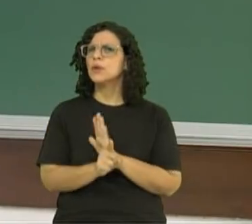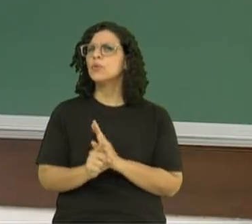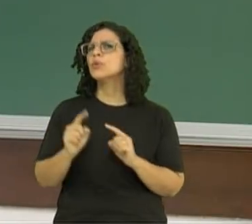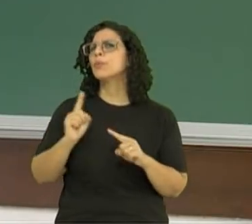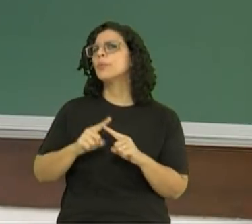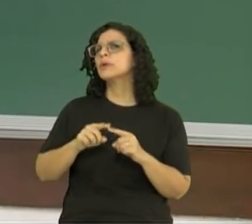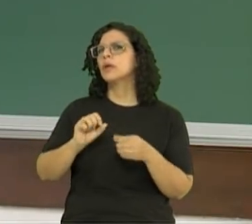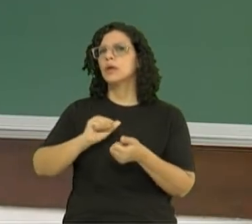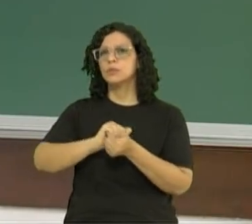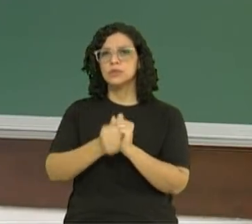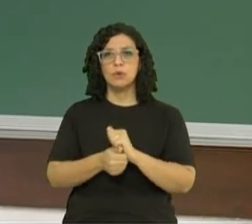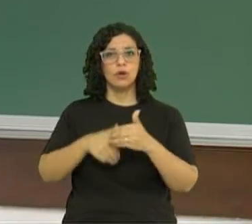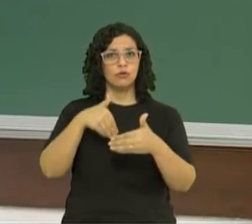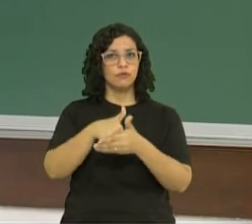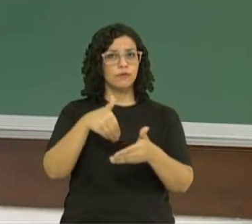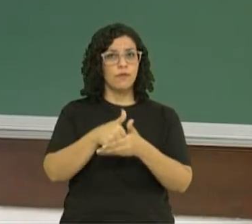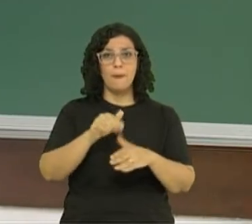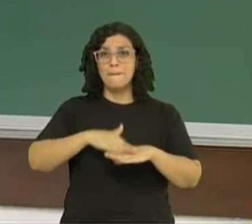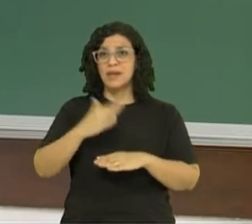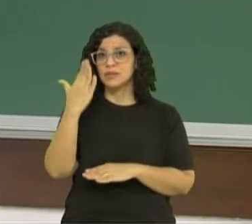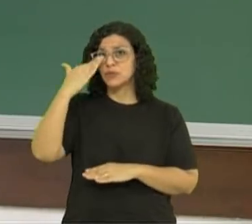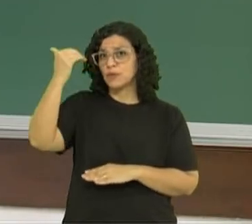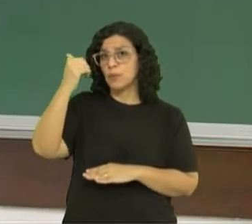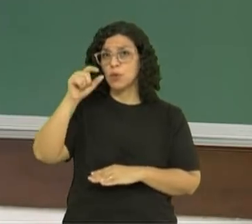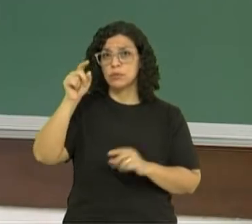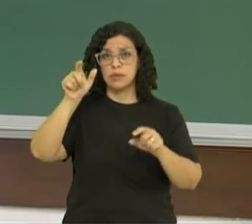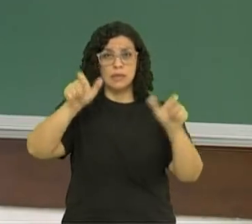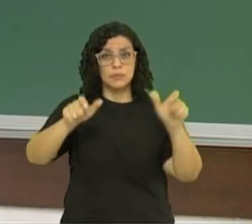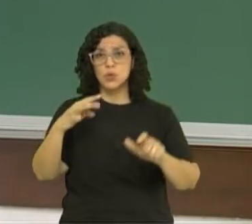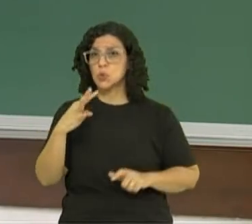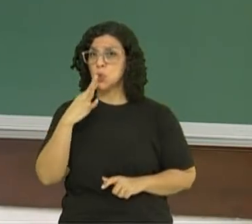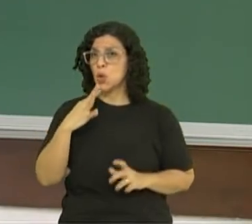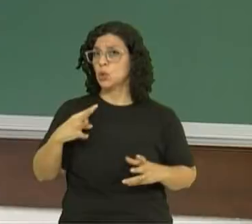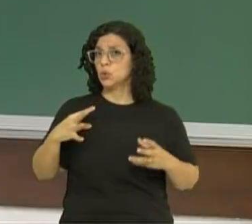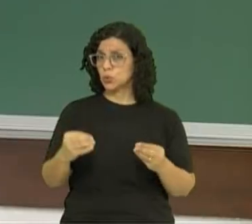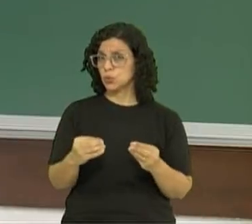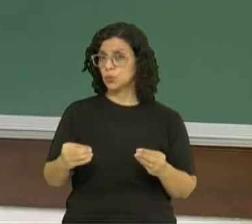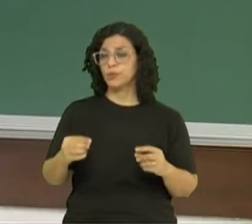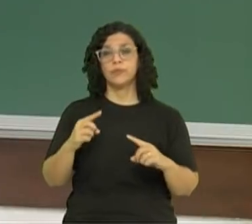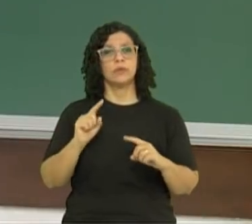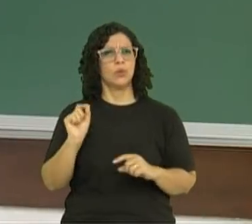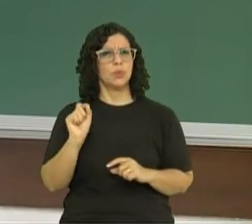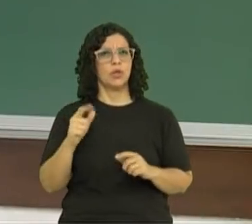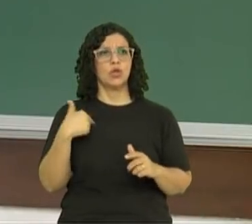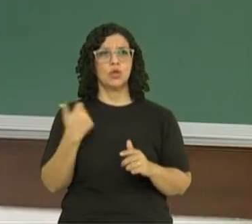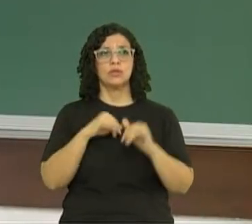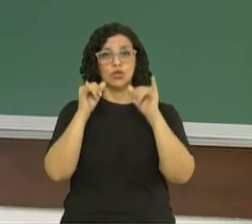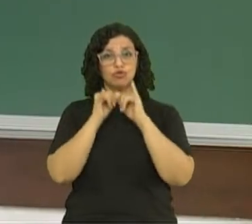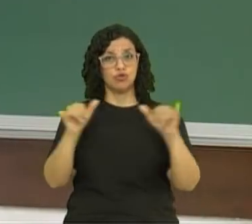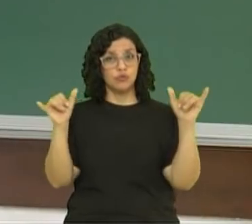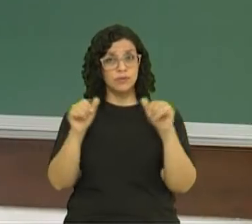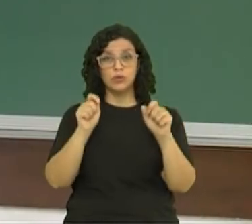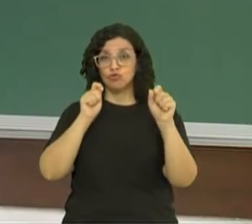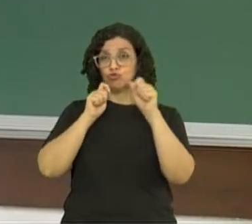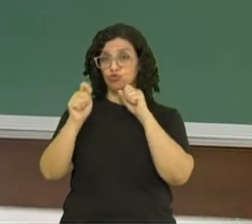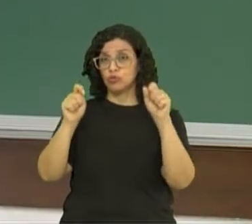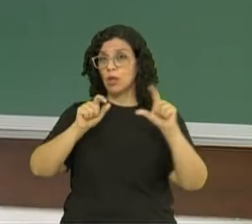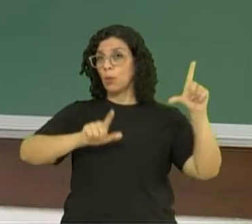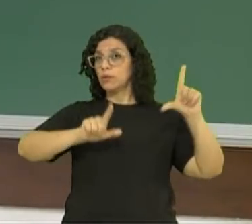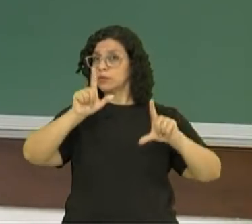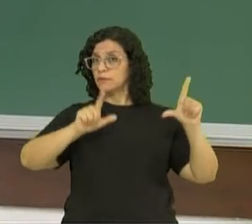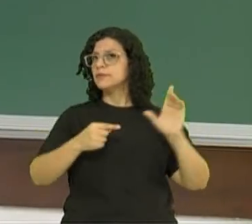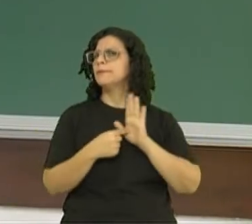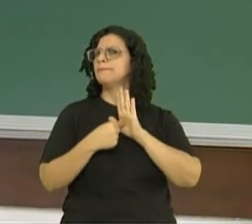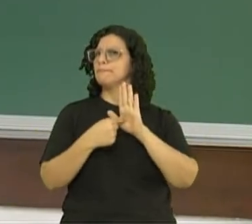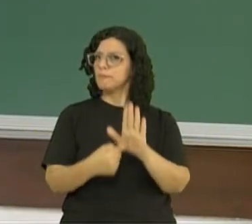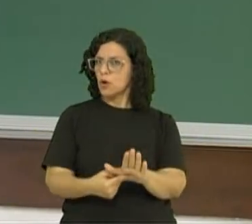leva o futebol a ser um dos esportes mais ecléticos e mais populares que existem, né? Então nós temos o quê? A grande divulgação da imprensa, né? Então existe uma grande